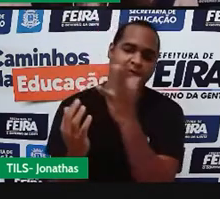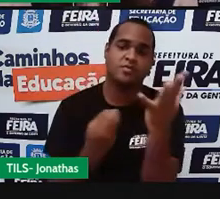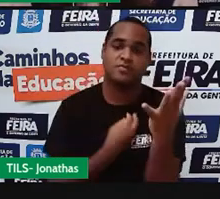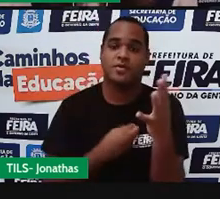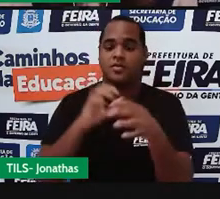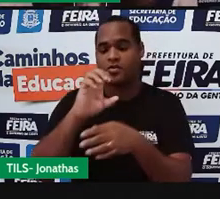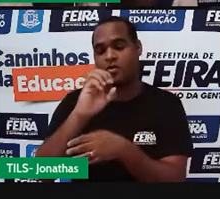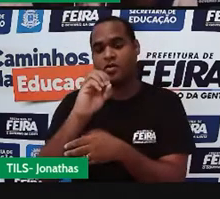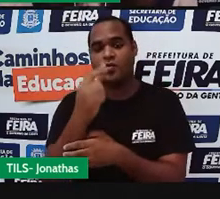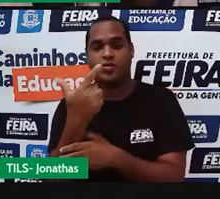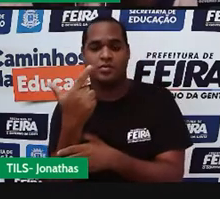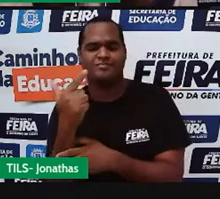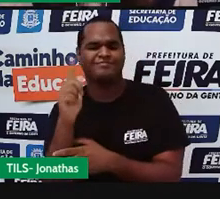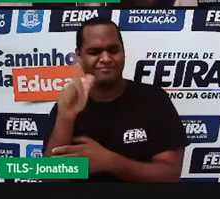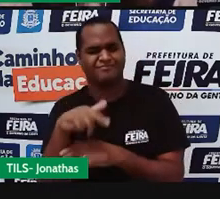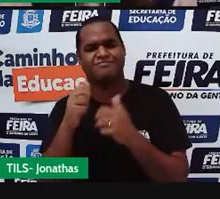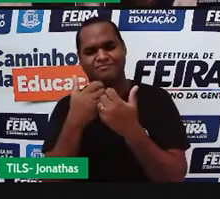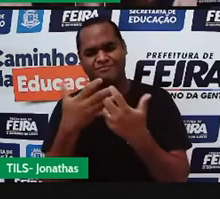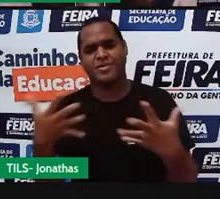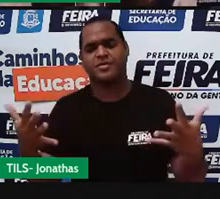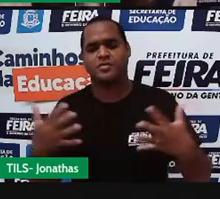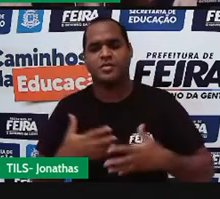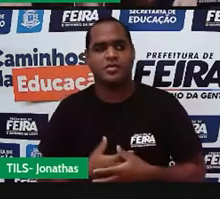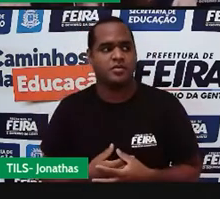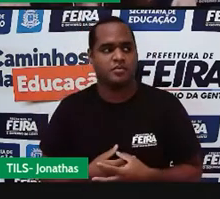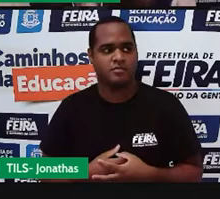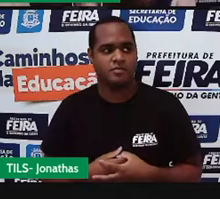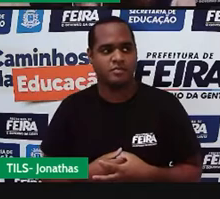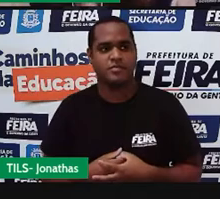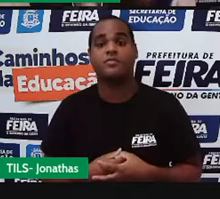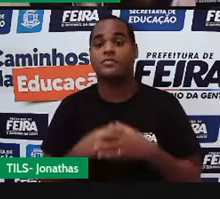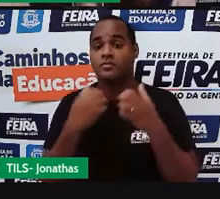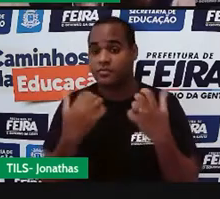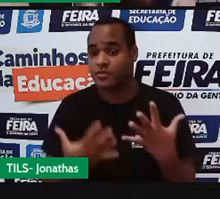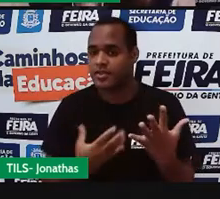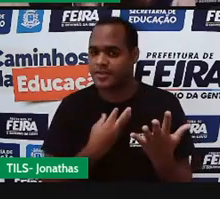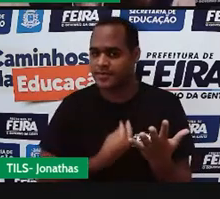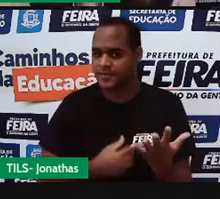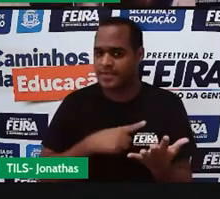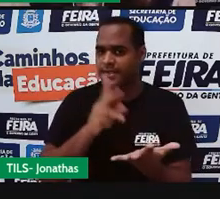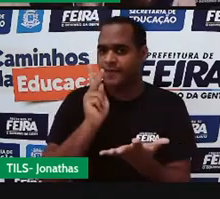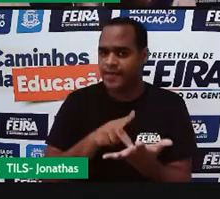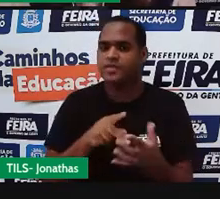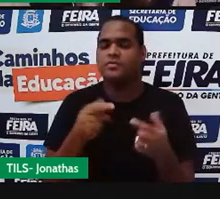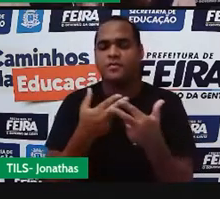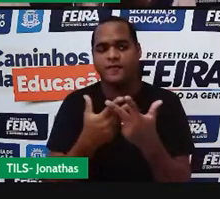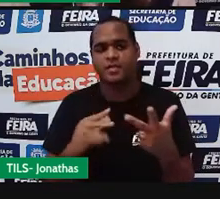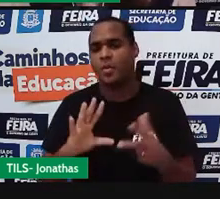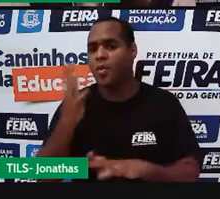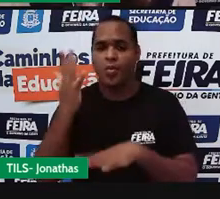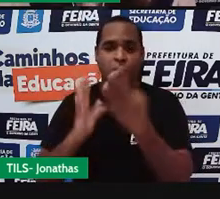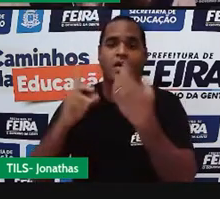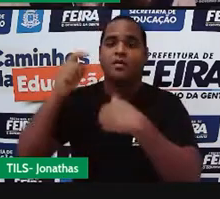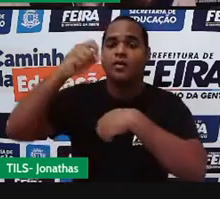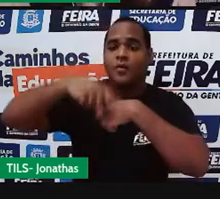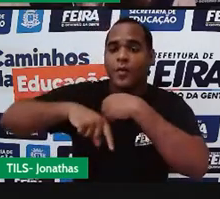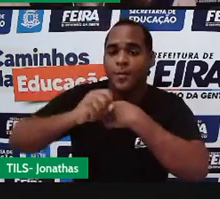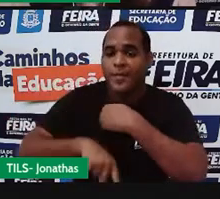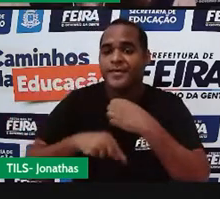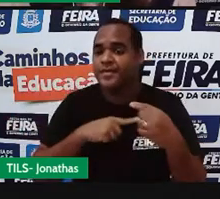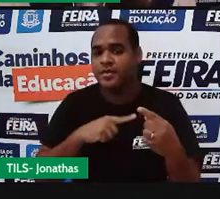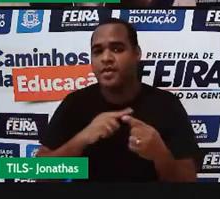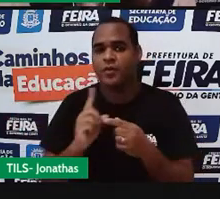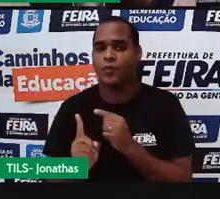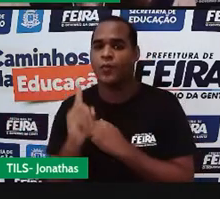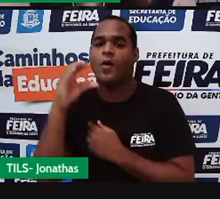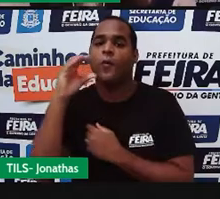quantidades de CO2 para atmosfera como consequência do aumento do efeito estufa e como consequência do